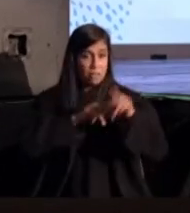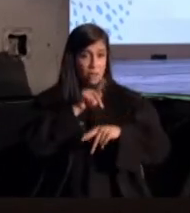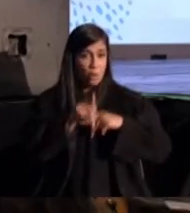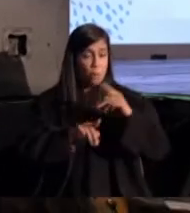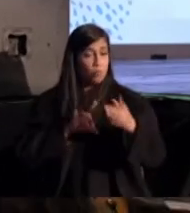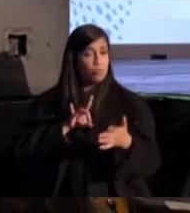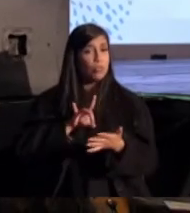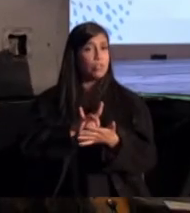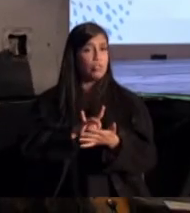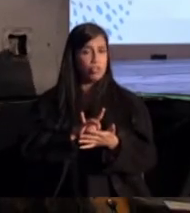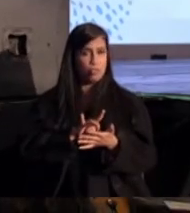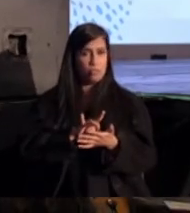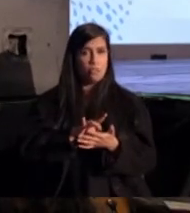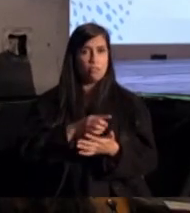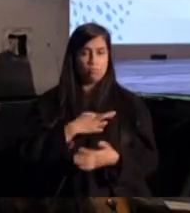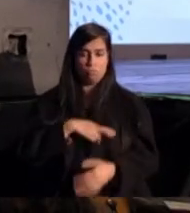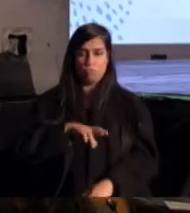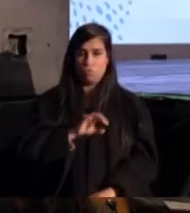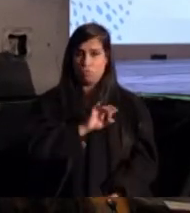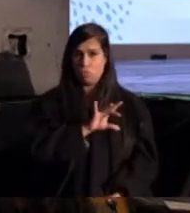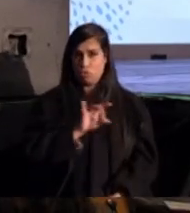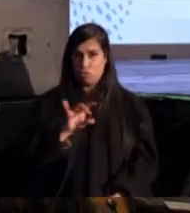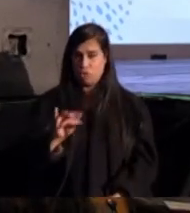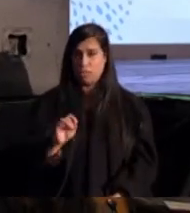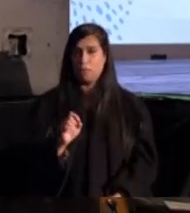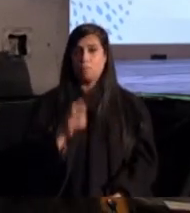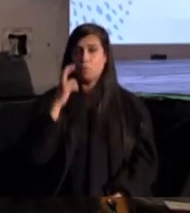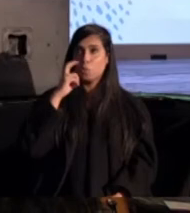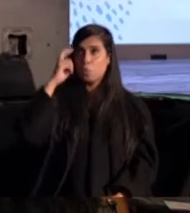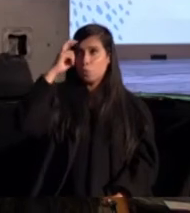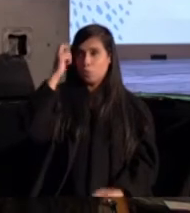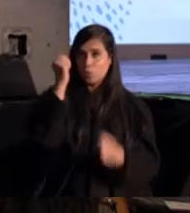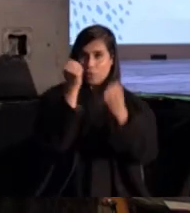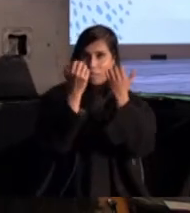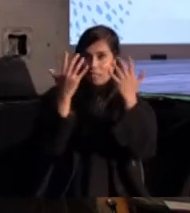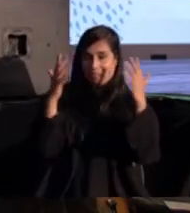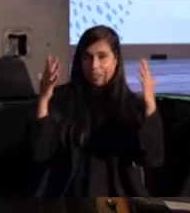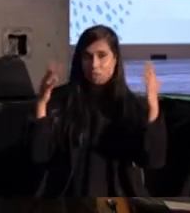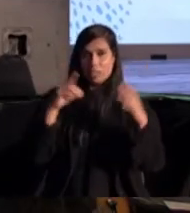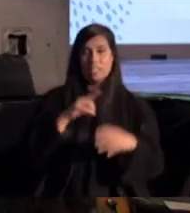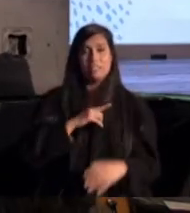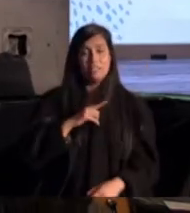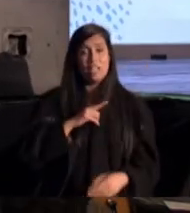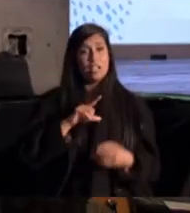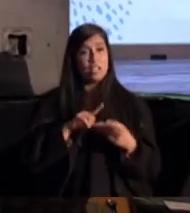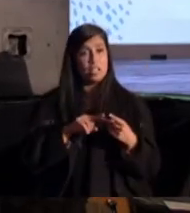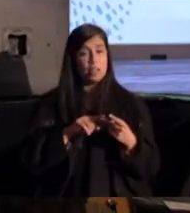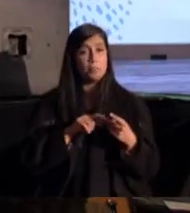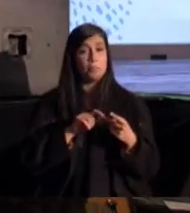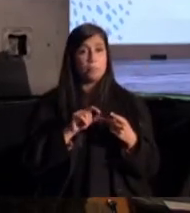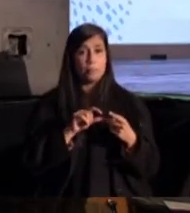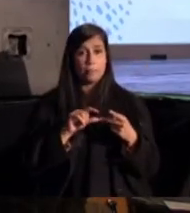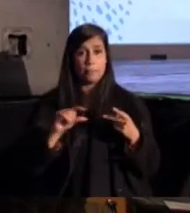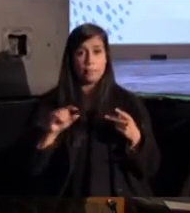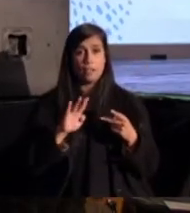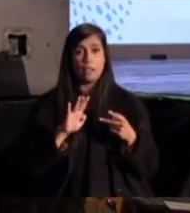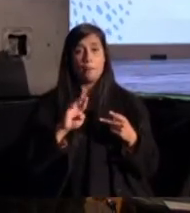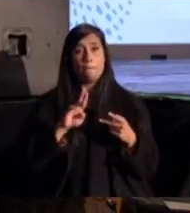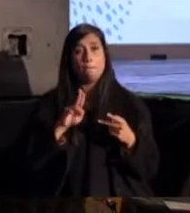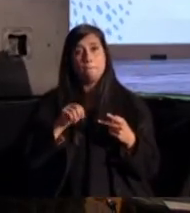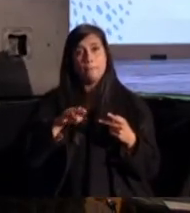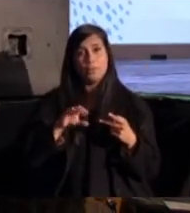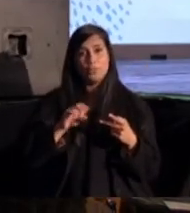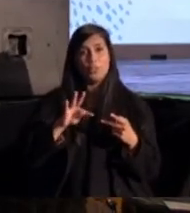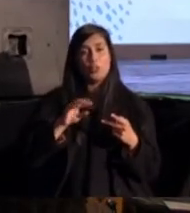dicotomias entre, entre cultura e natureza. E também tem uma colocação do Bruno